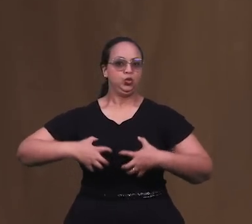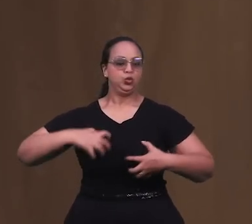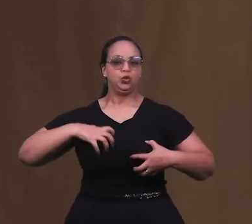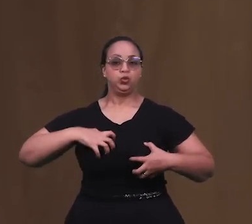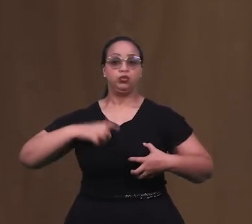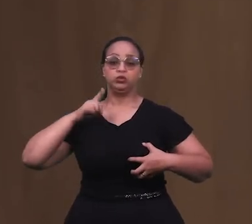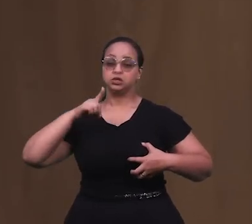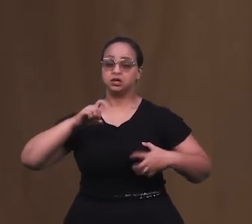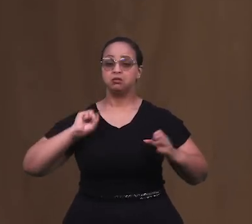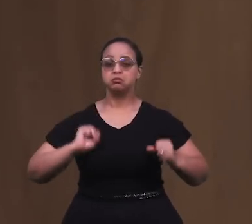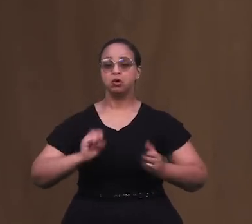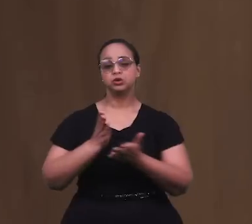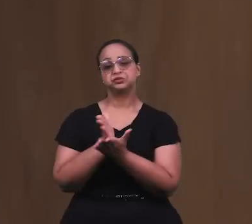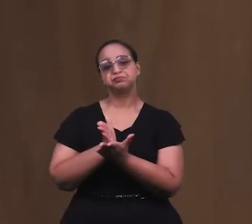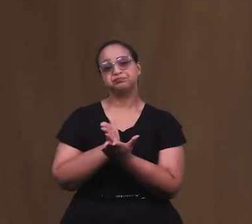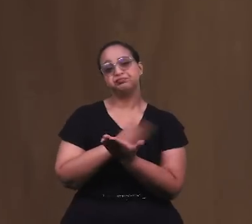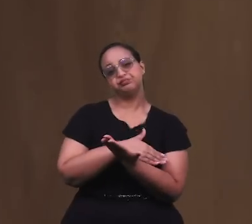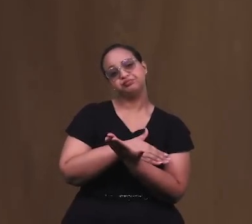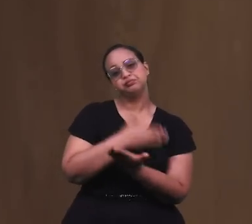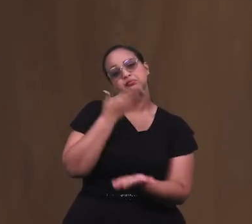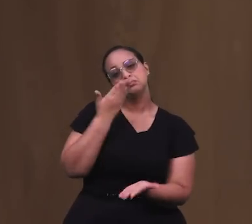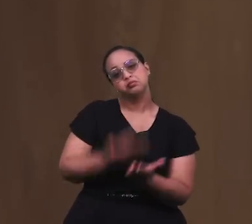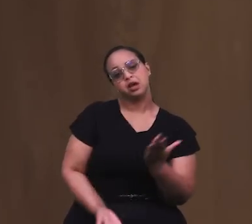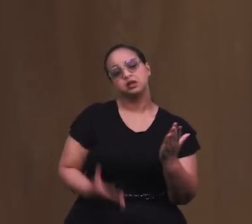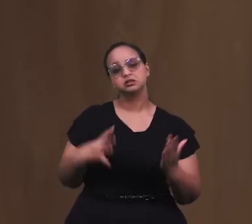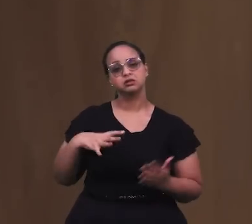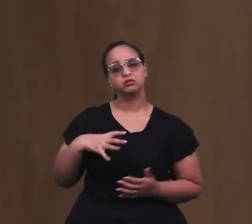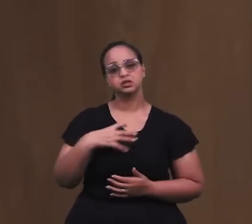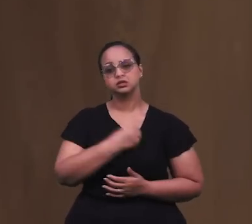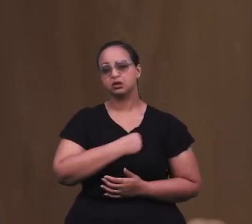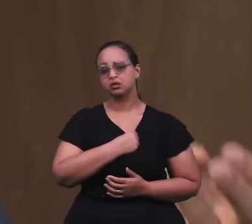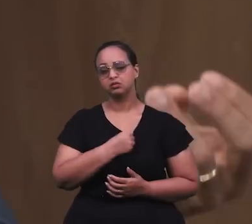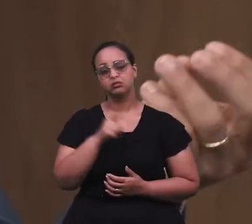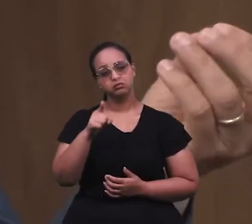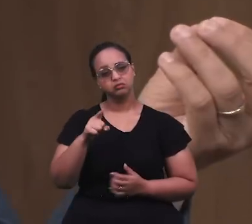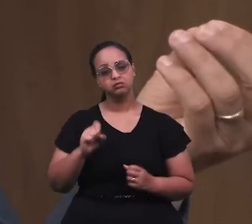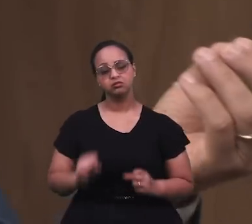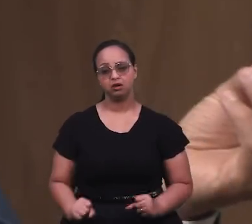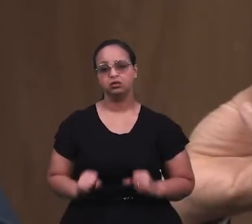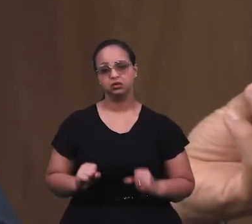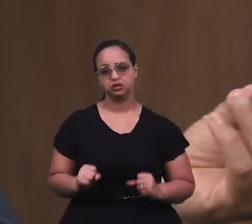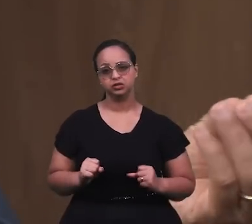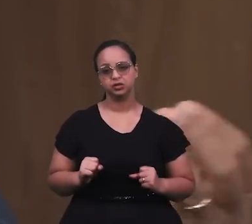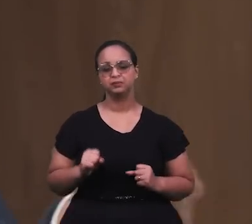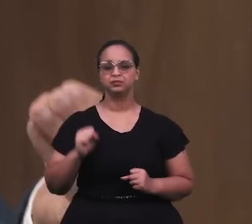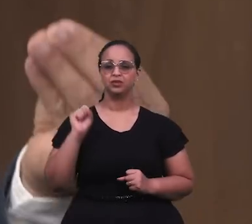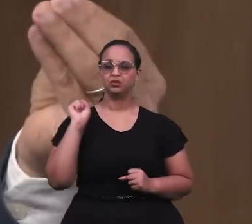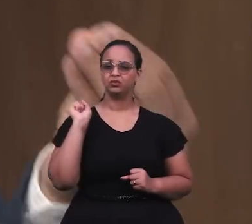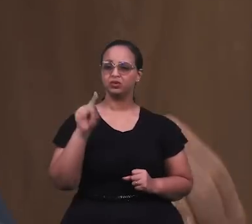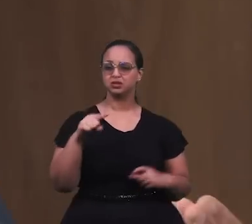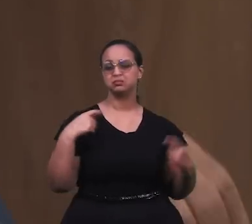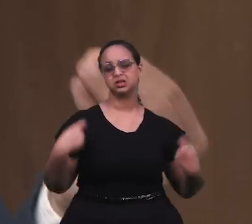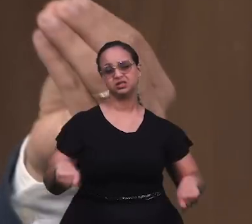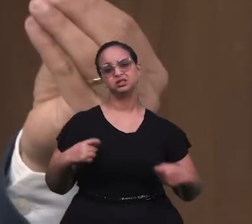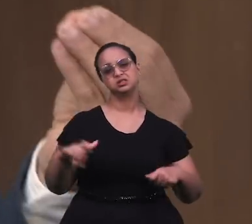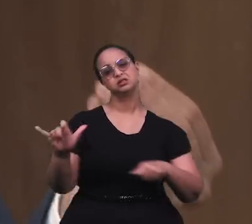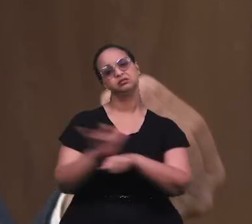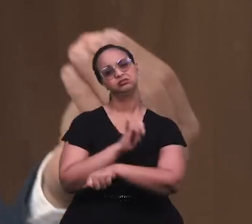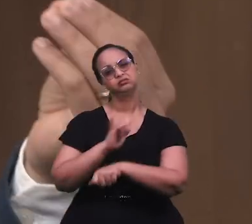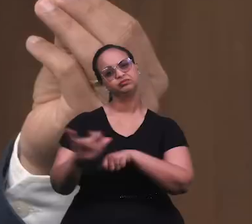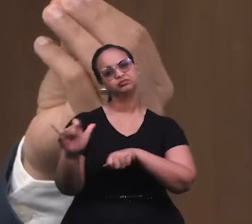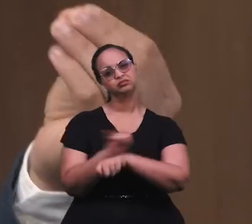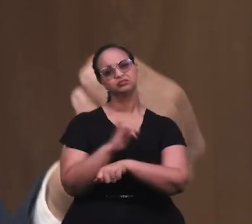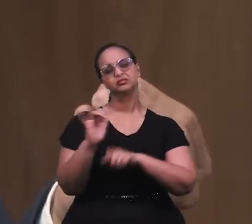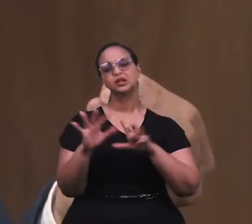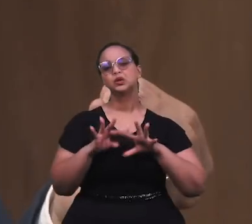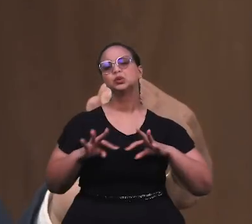morte espiritual, né? Você perder a salvação, perder sua comunhão com o Senhor. Então, é utilizar todos os recursos que o Espírito Santo coloca à